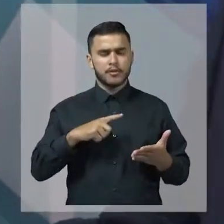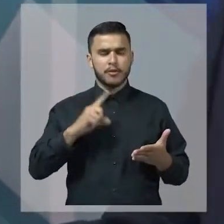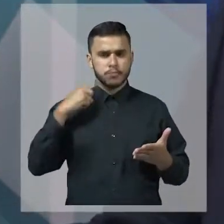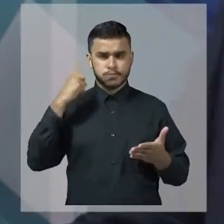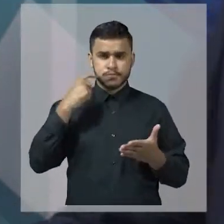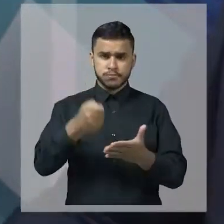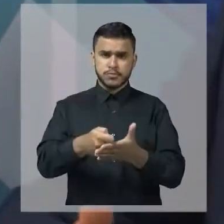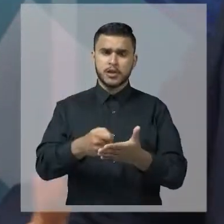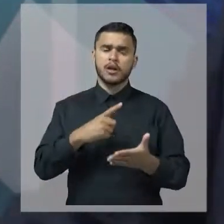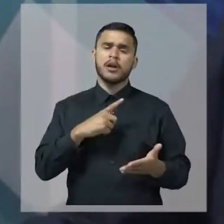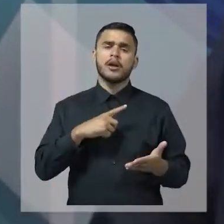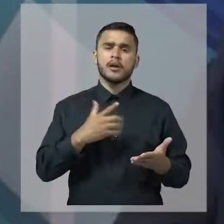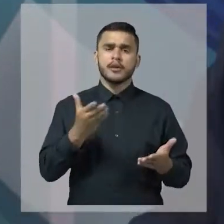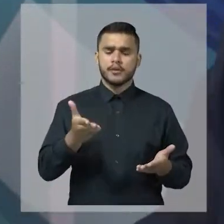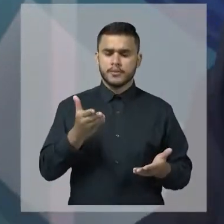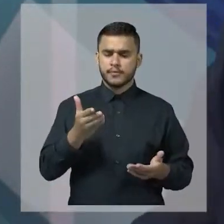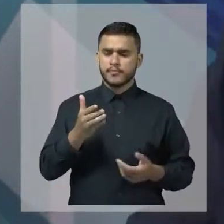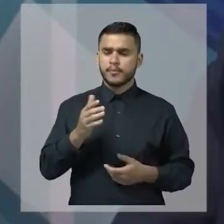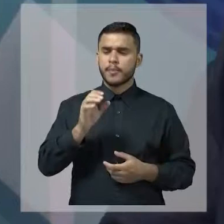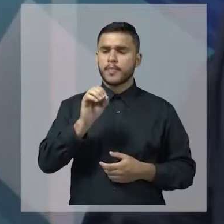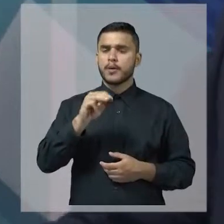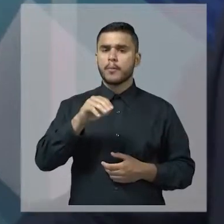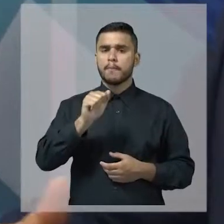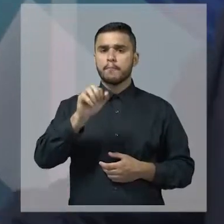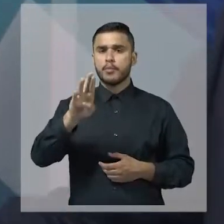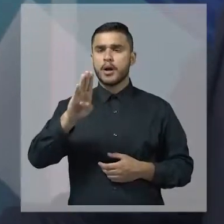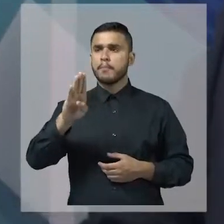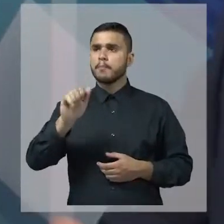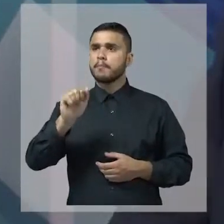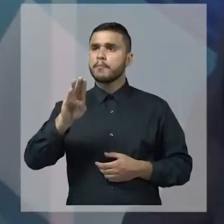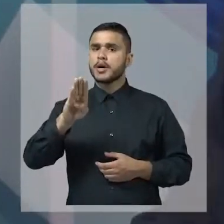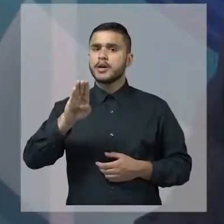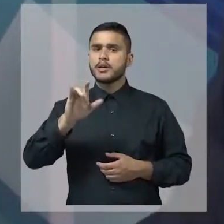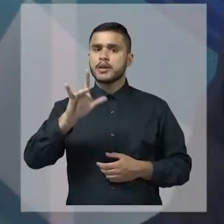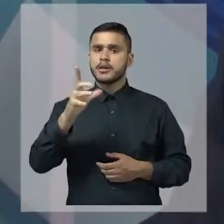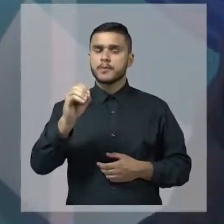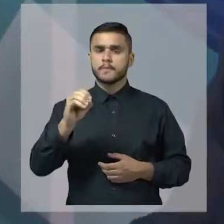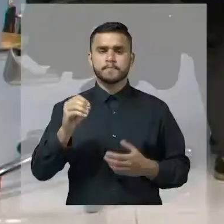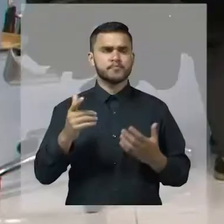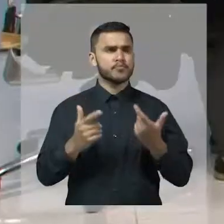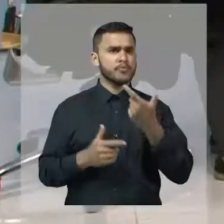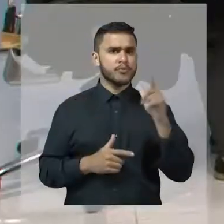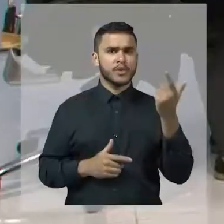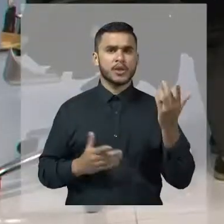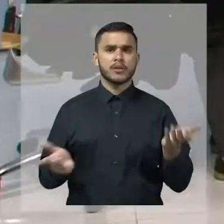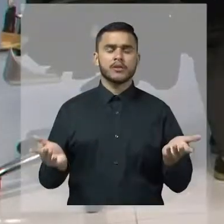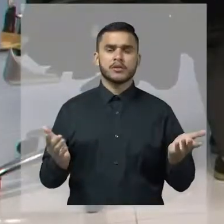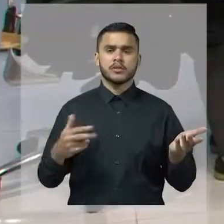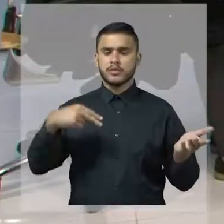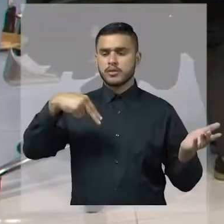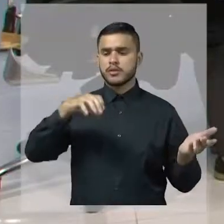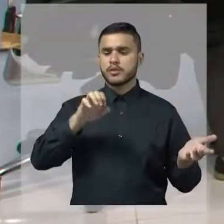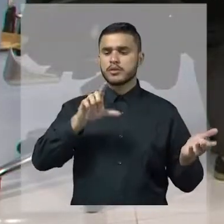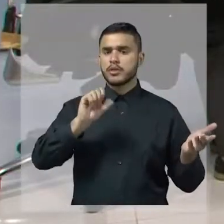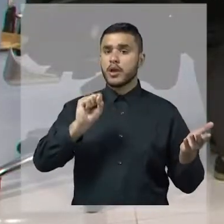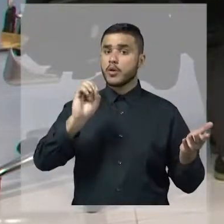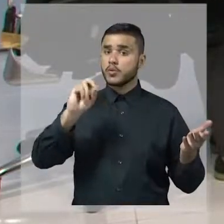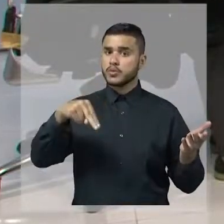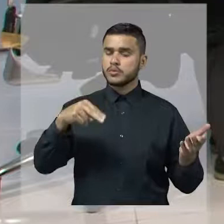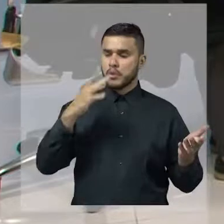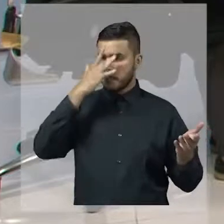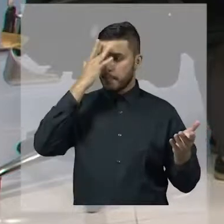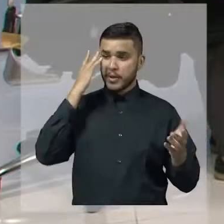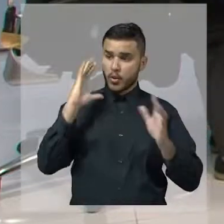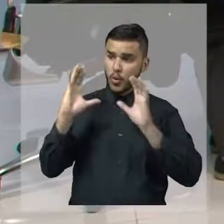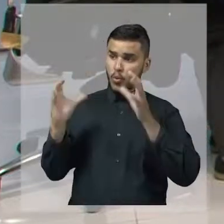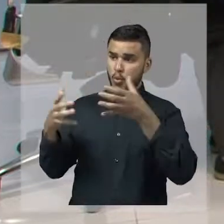Você tem ali Omar Balieiro, vários ministros da Suprema Corte, Nelson Hungria, que são pessoas